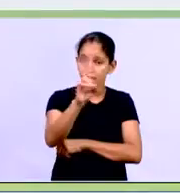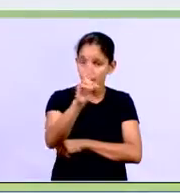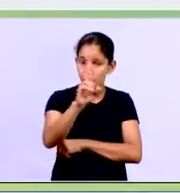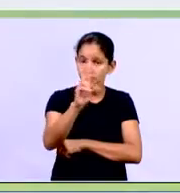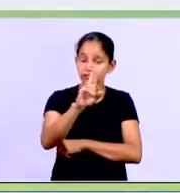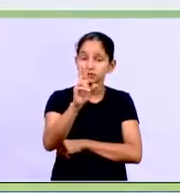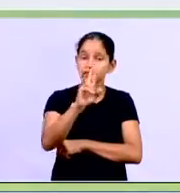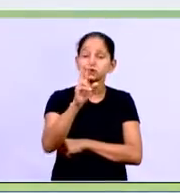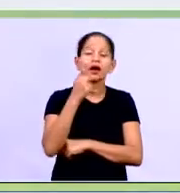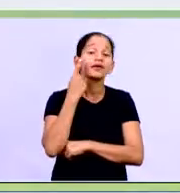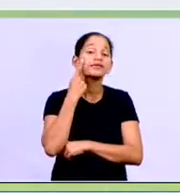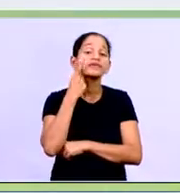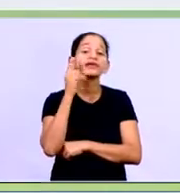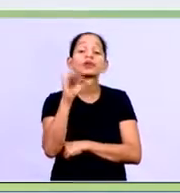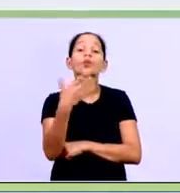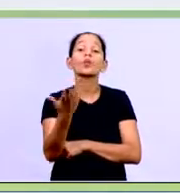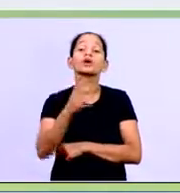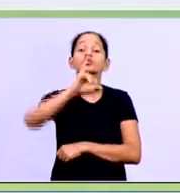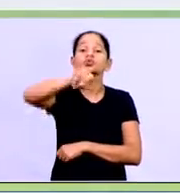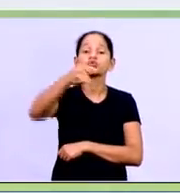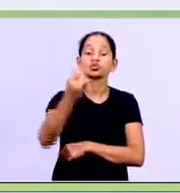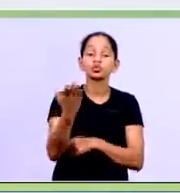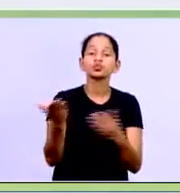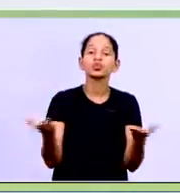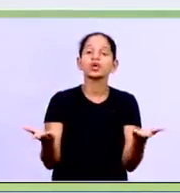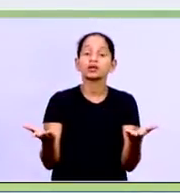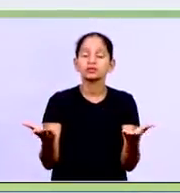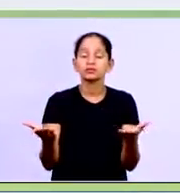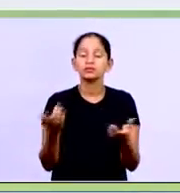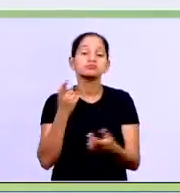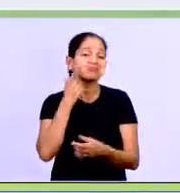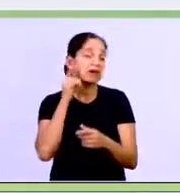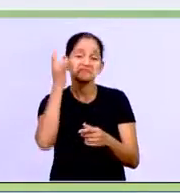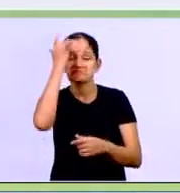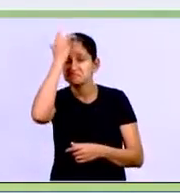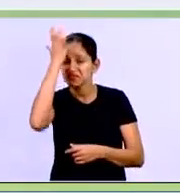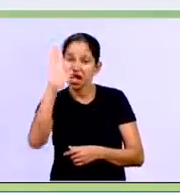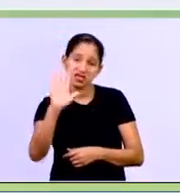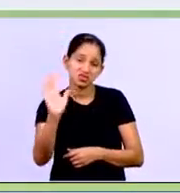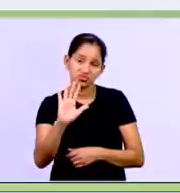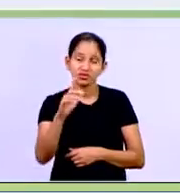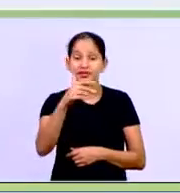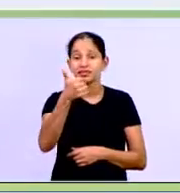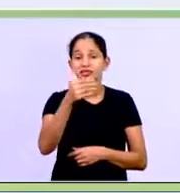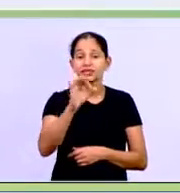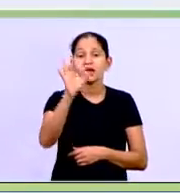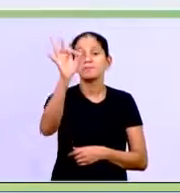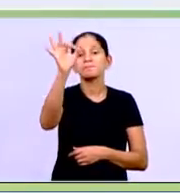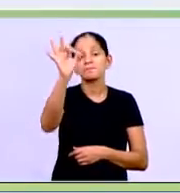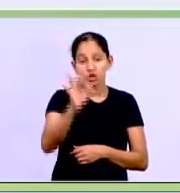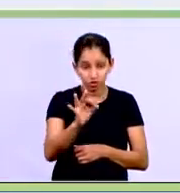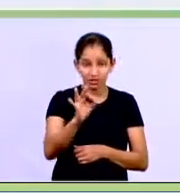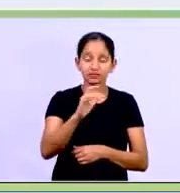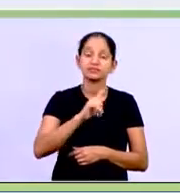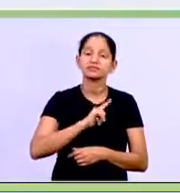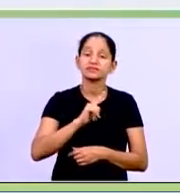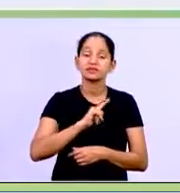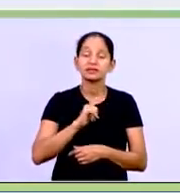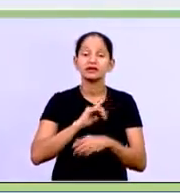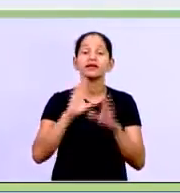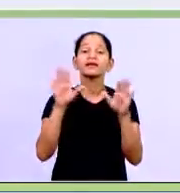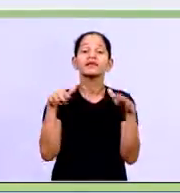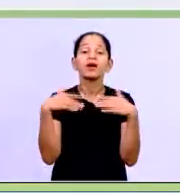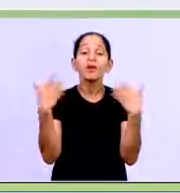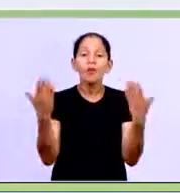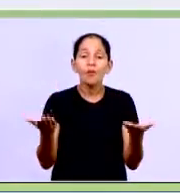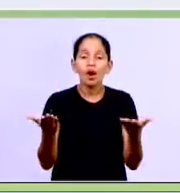soma amortizar mais os juros. E os juros eu ainda não tenho, mas é fácil. Juro é 10% do que eu devo. Se você tiver aqui,